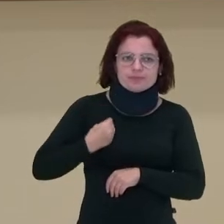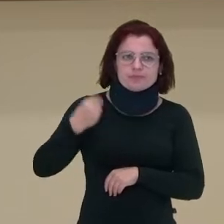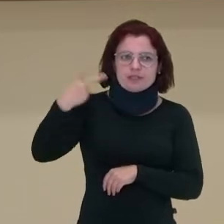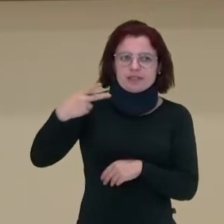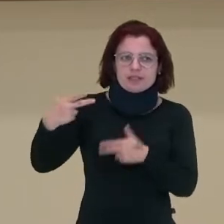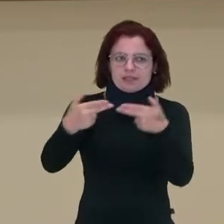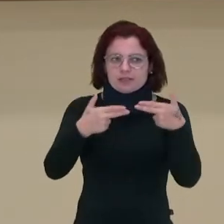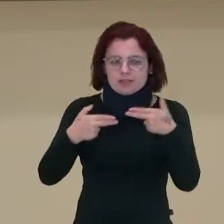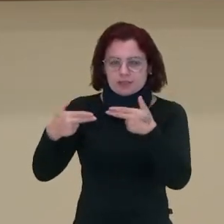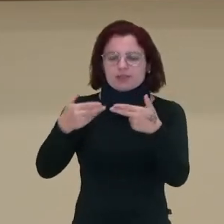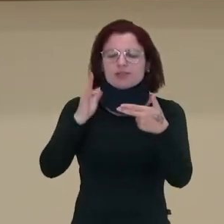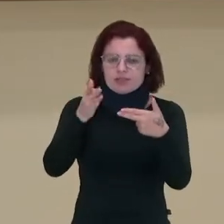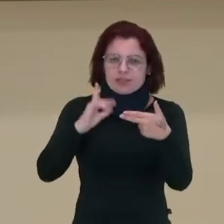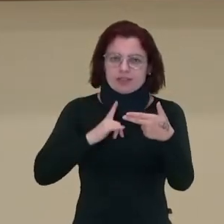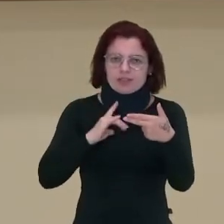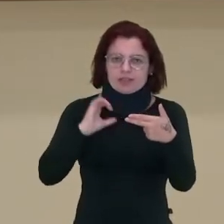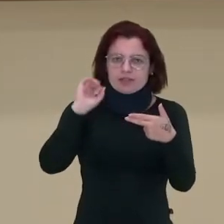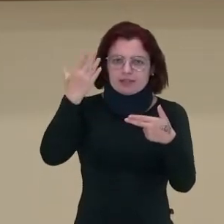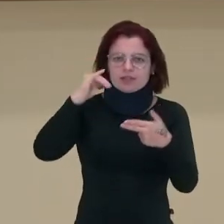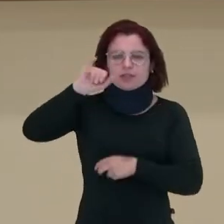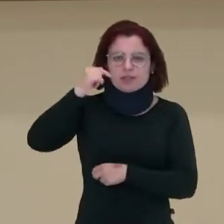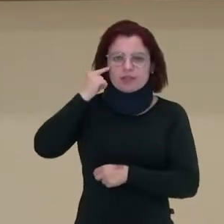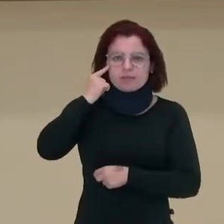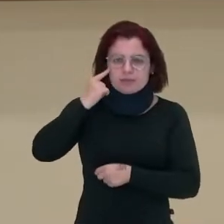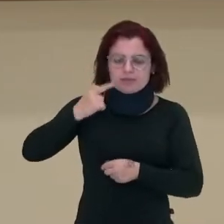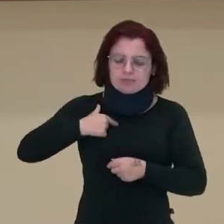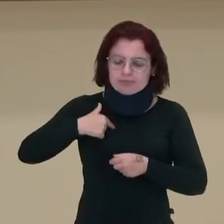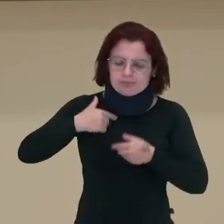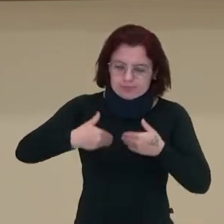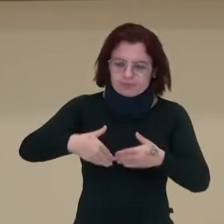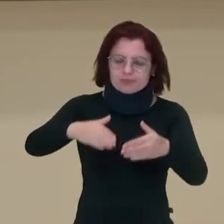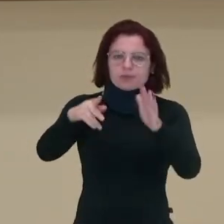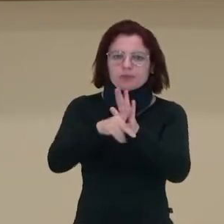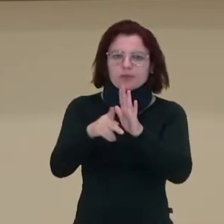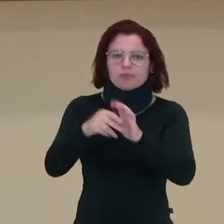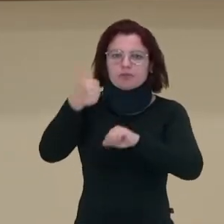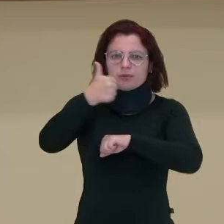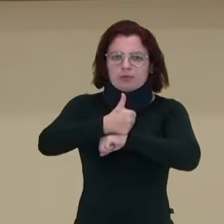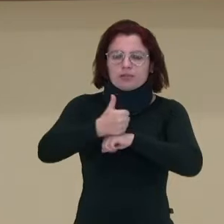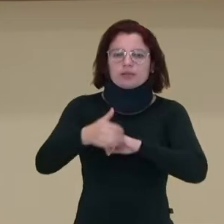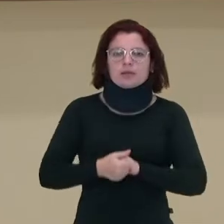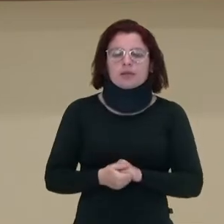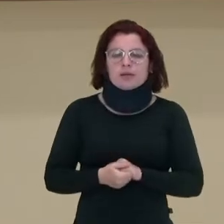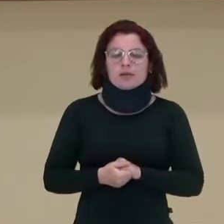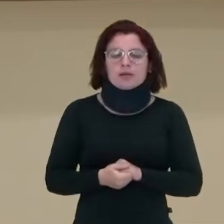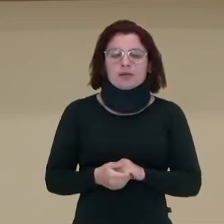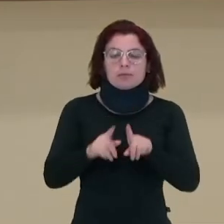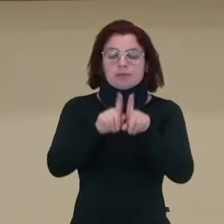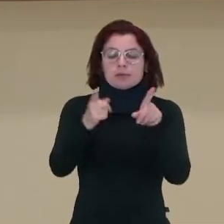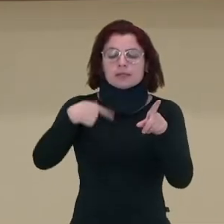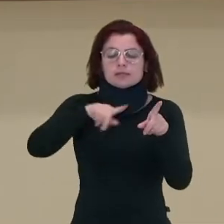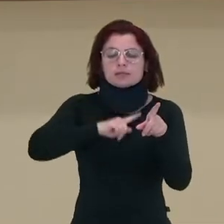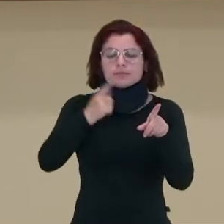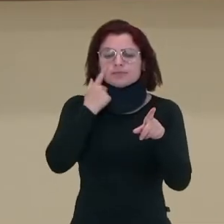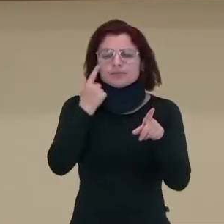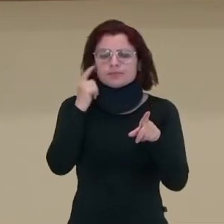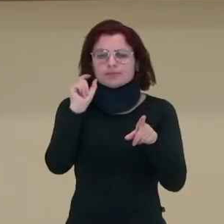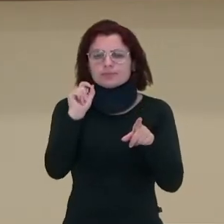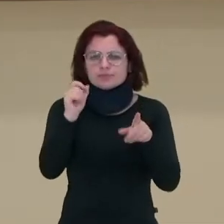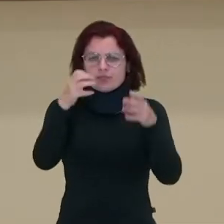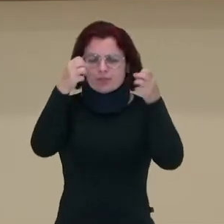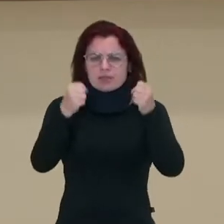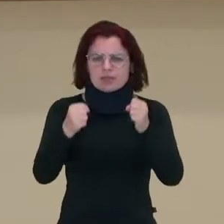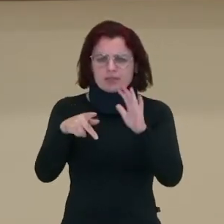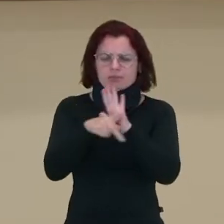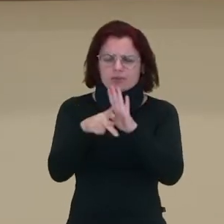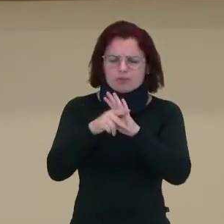Guerra Mundial, o Japão vai se posicionar com essa posição de domínio, mas a gente vai ver que esse poderio, essa